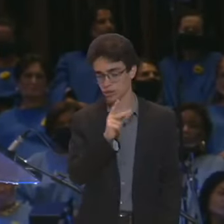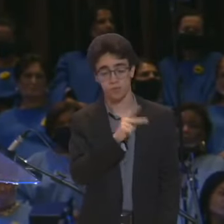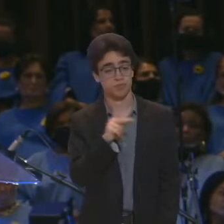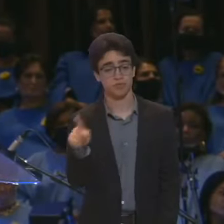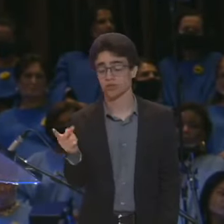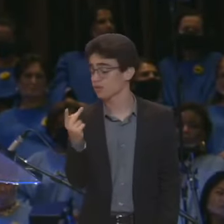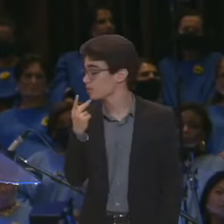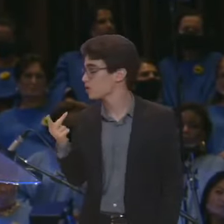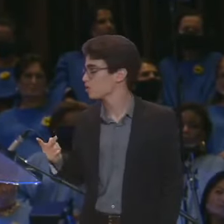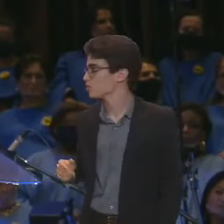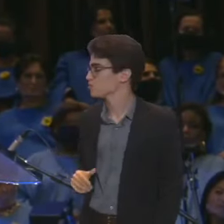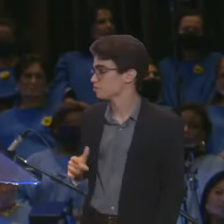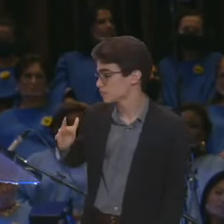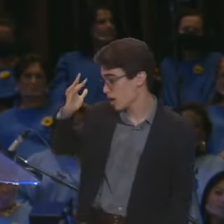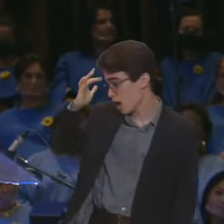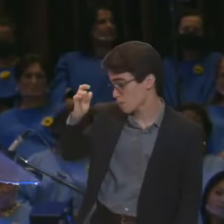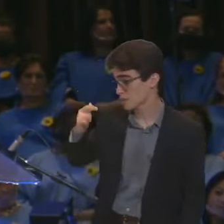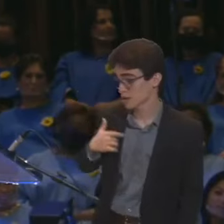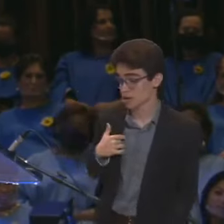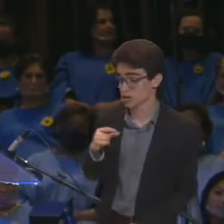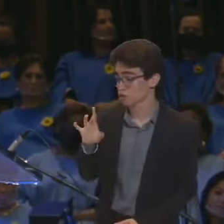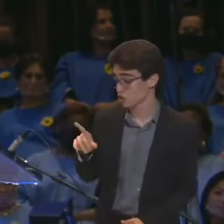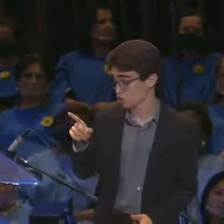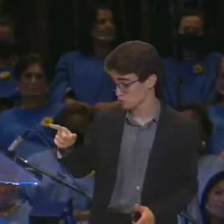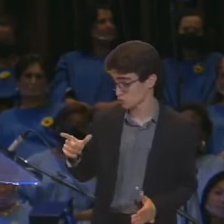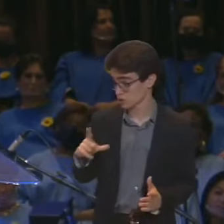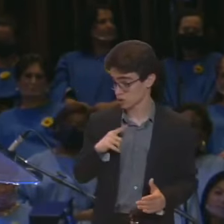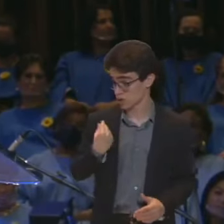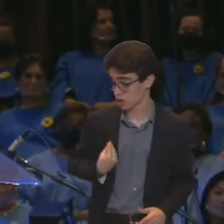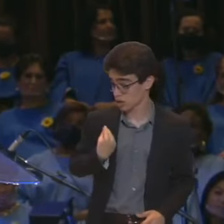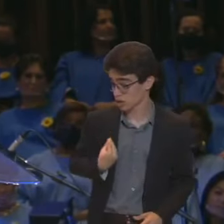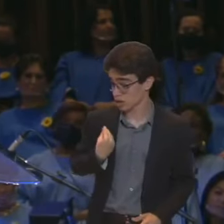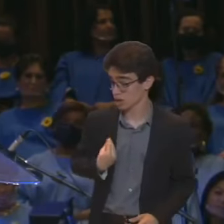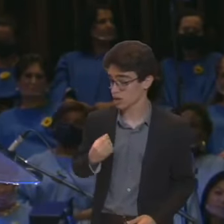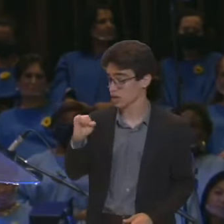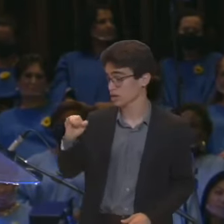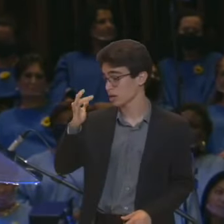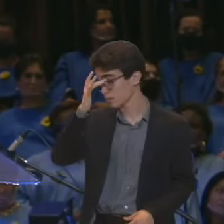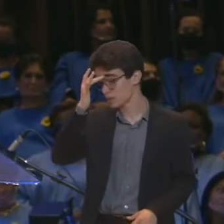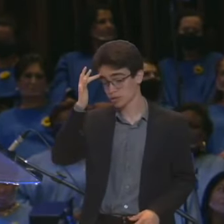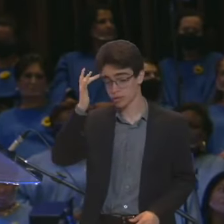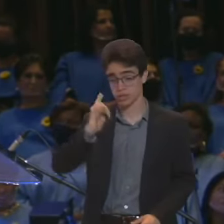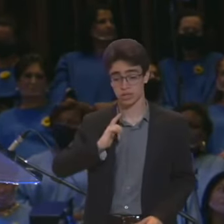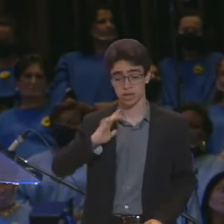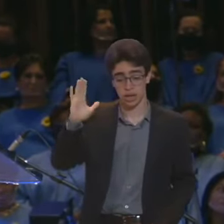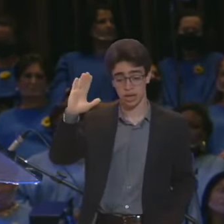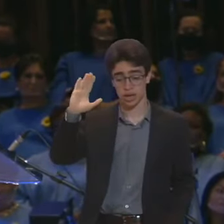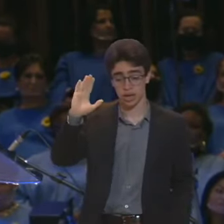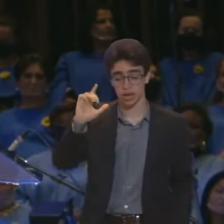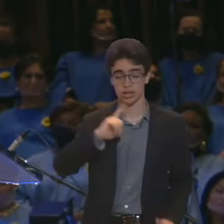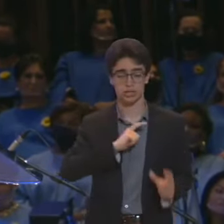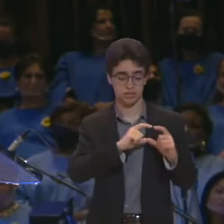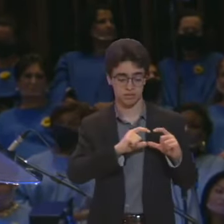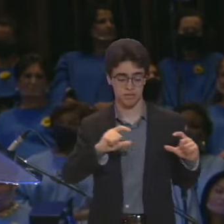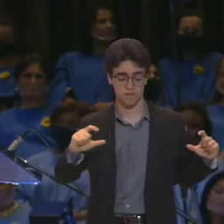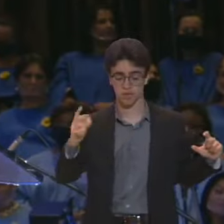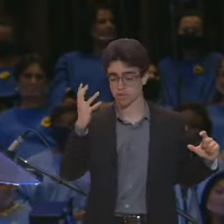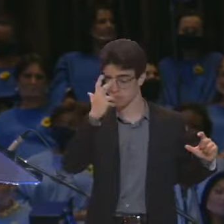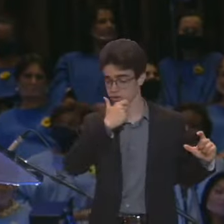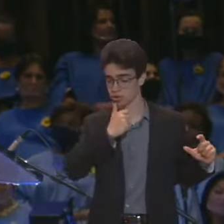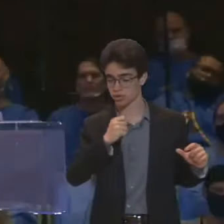assim, amanhã só dou presença em quem responder a chamada com a frase bonita.